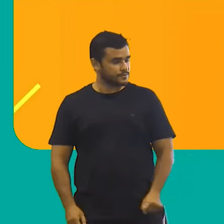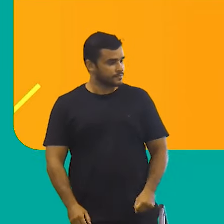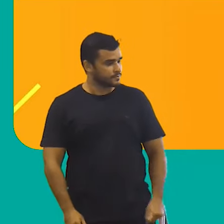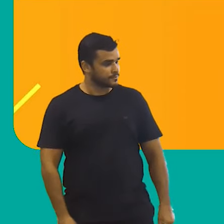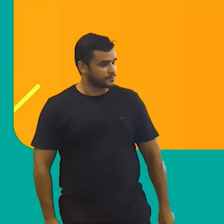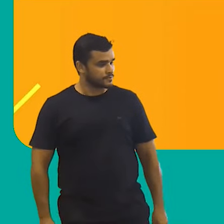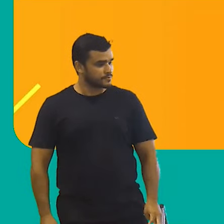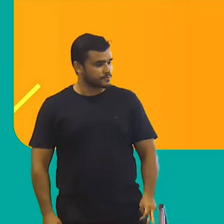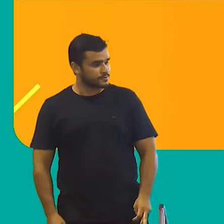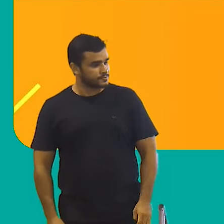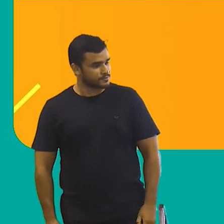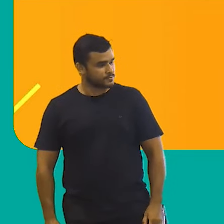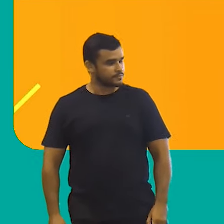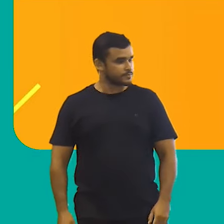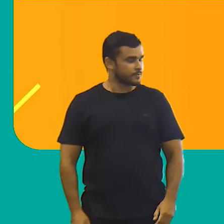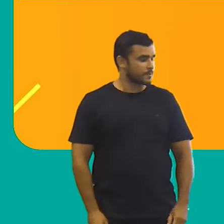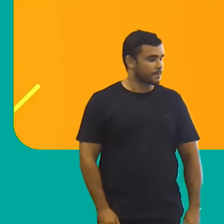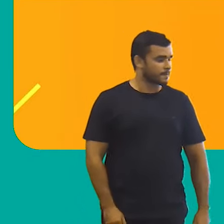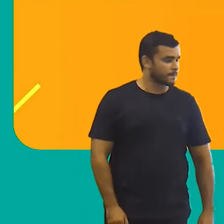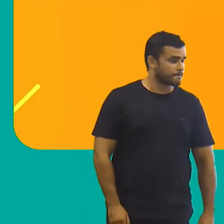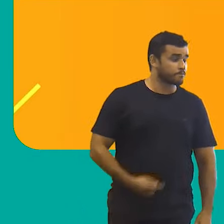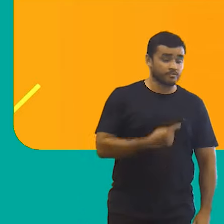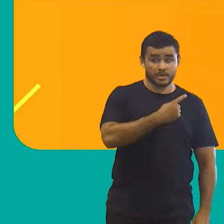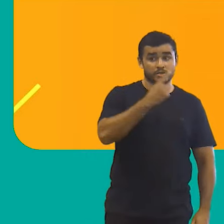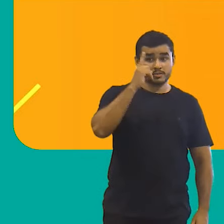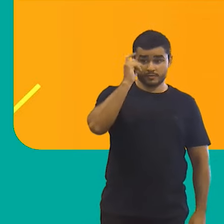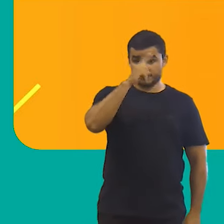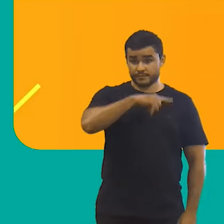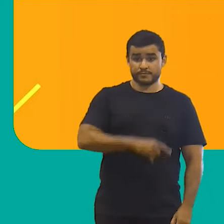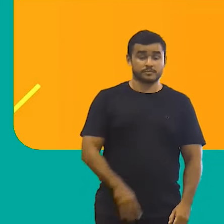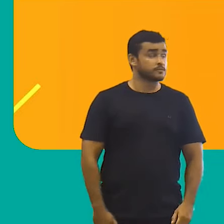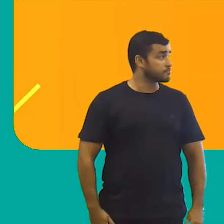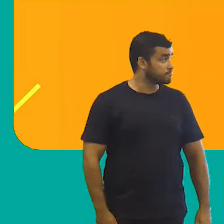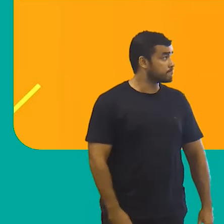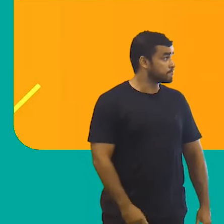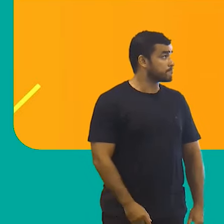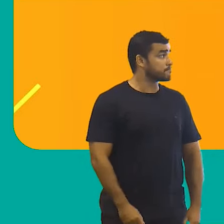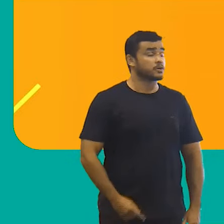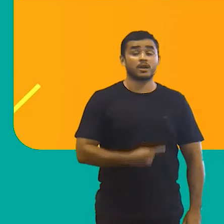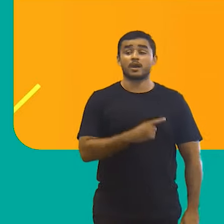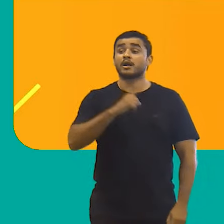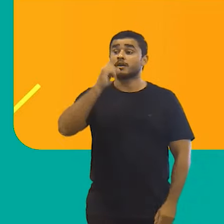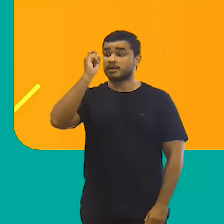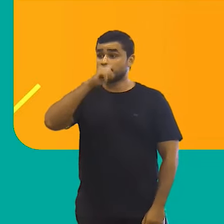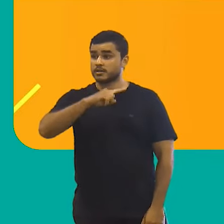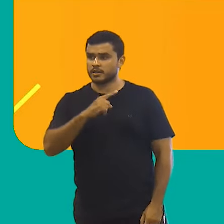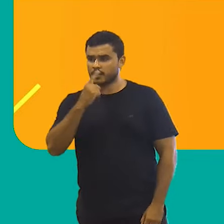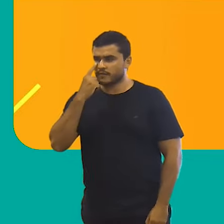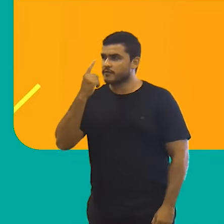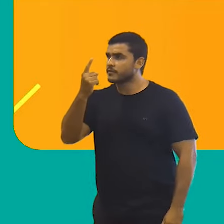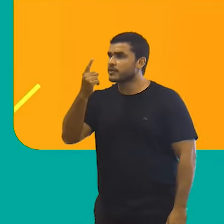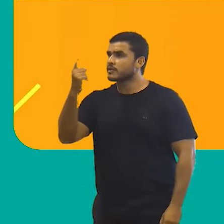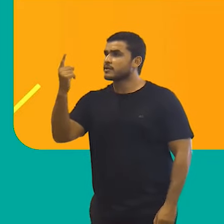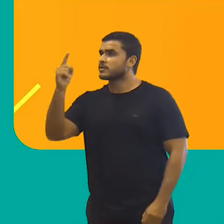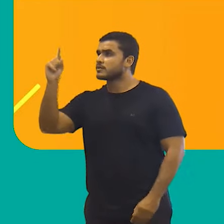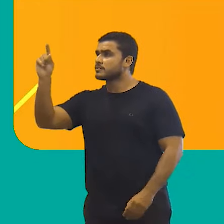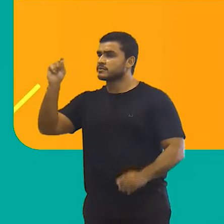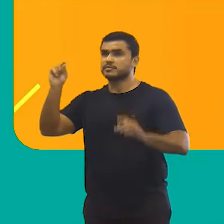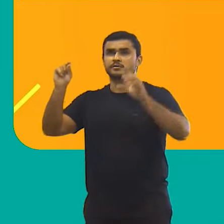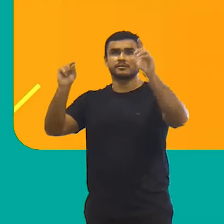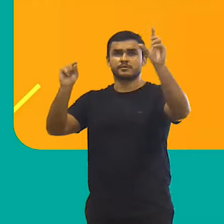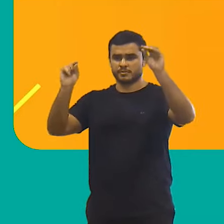Essa anterior, esqueci de dizer. Essa aqui é difícil. Por quê? Porque você teve que reconhecer,